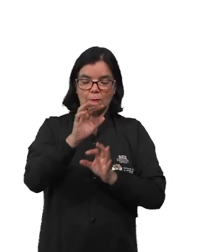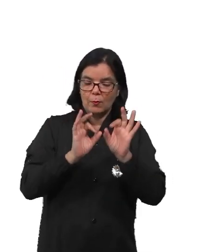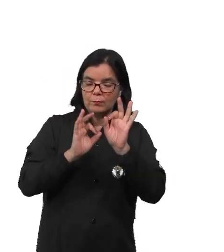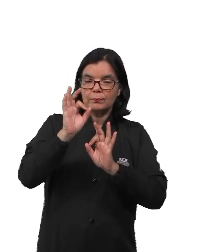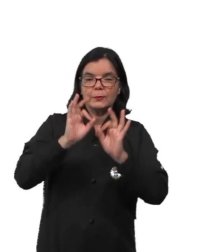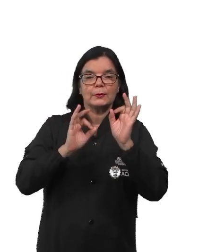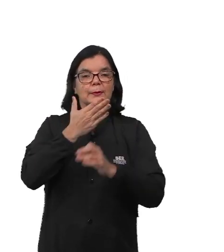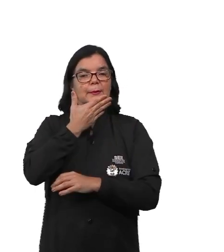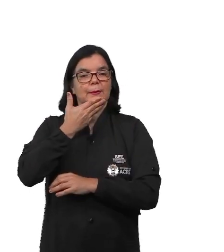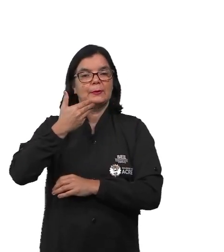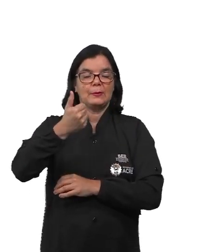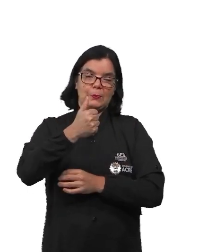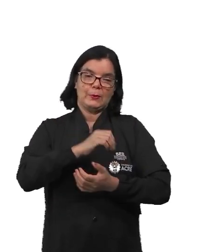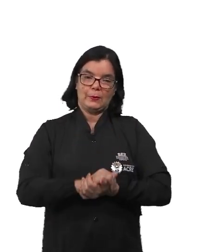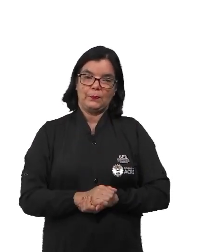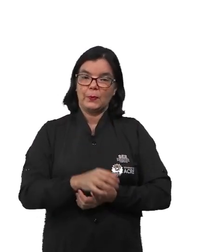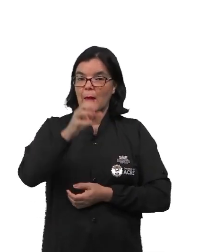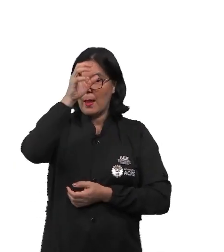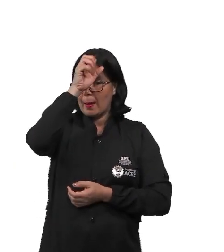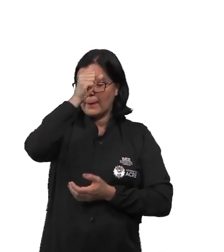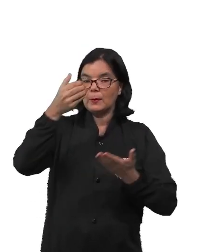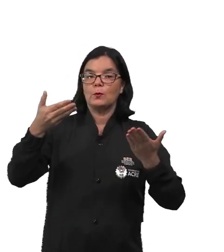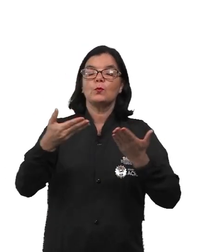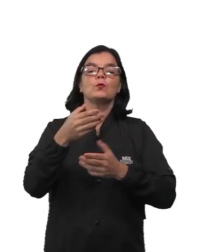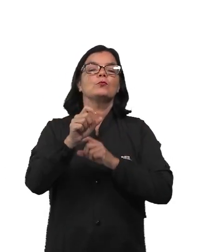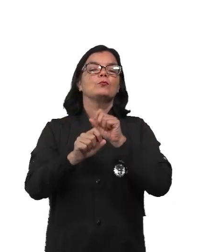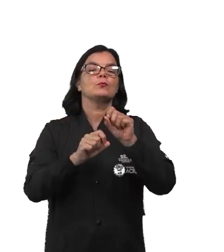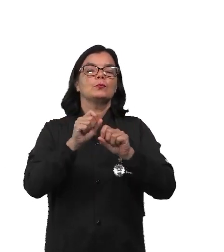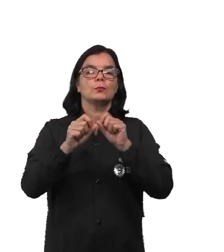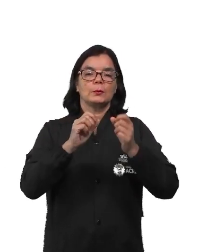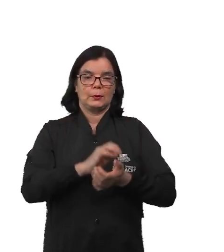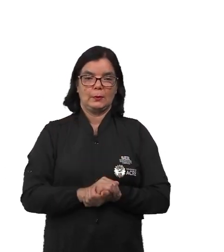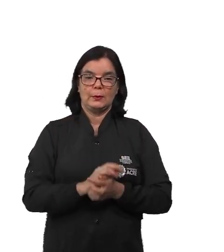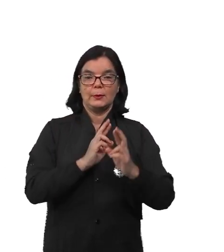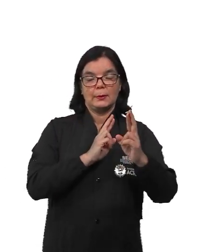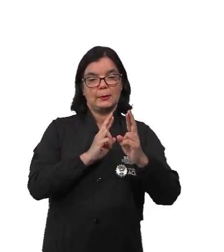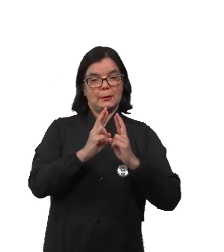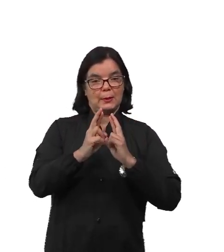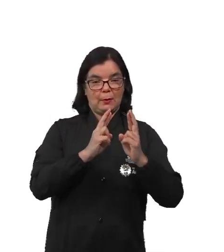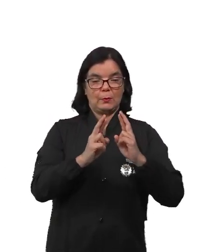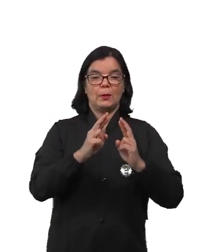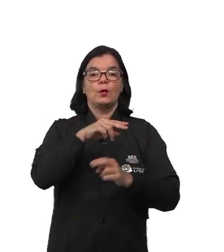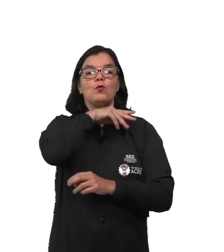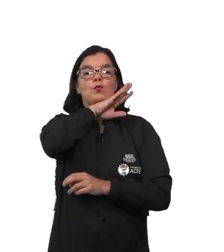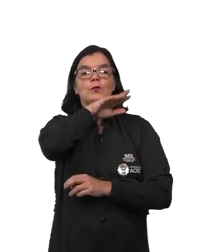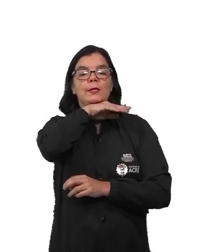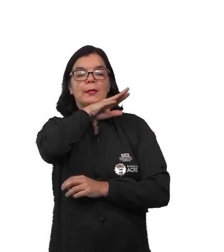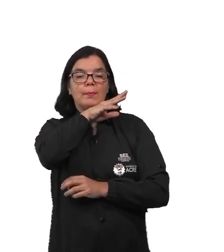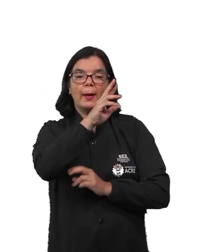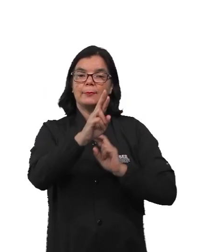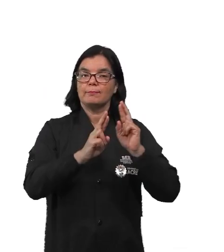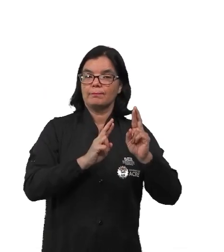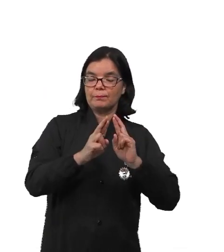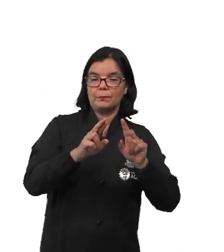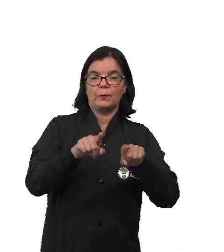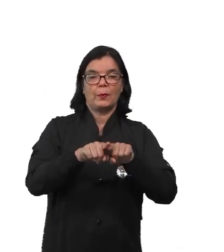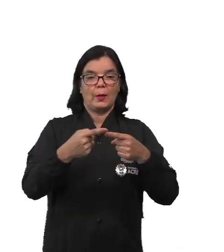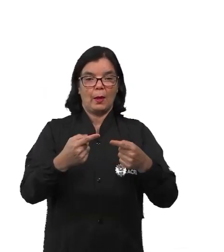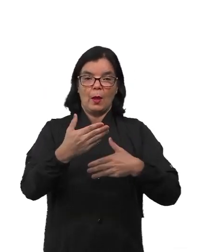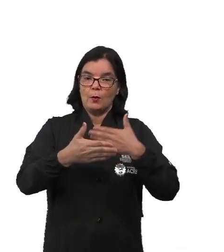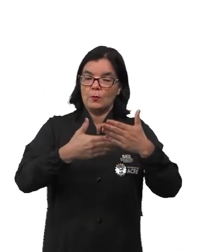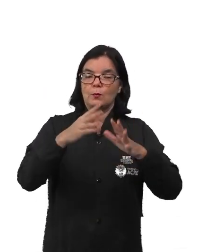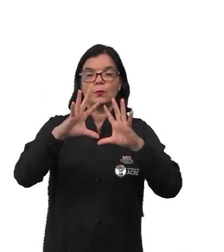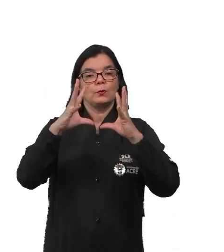organizar melhor. Aprendemos hoje o quê? As relações, como os animais se interagem entre si. A